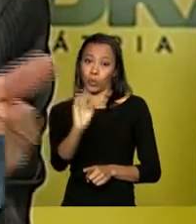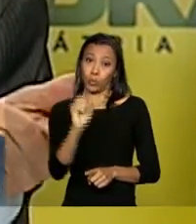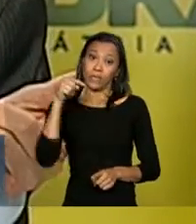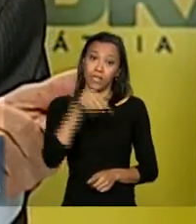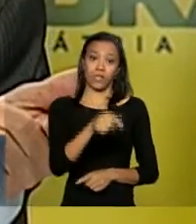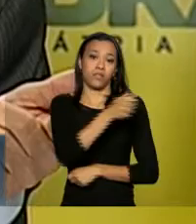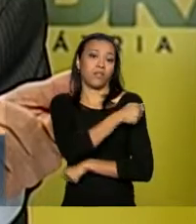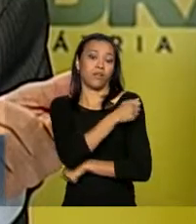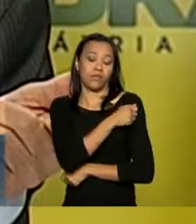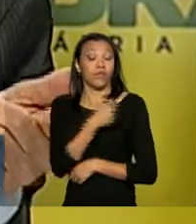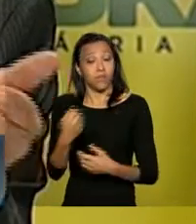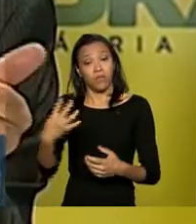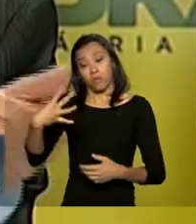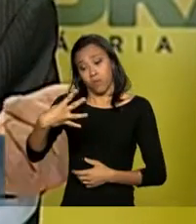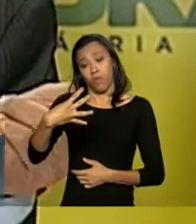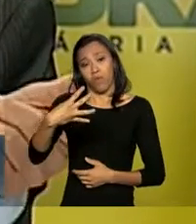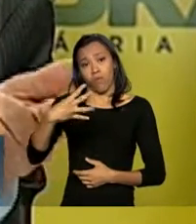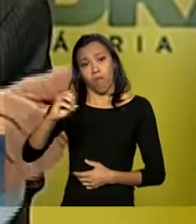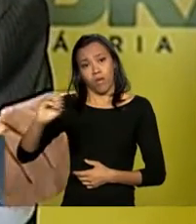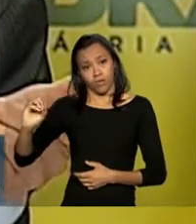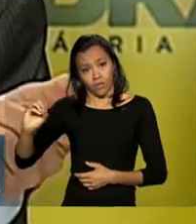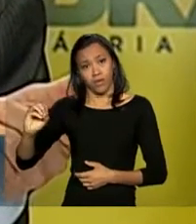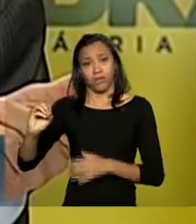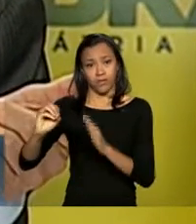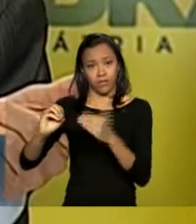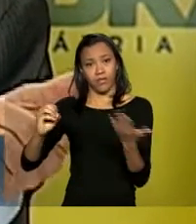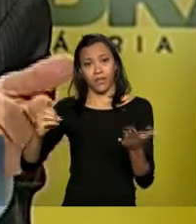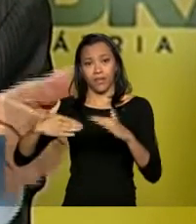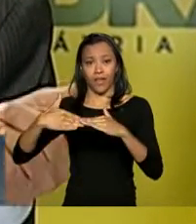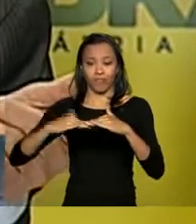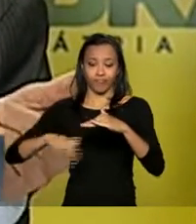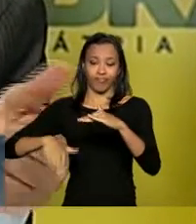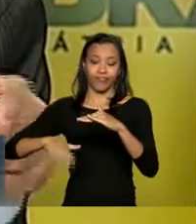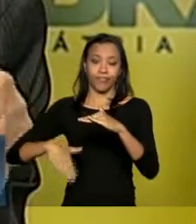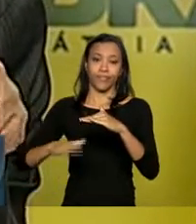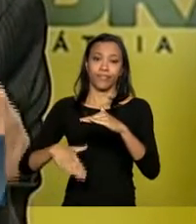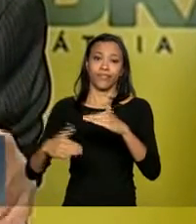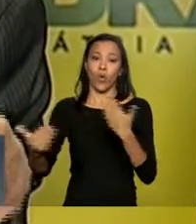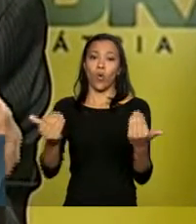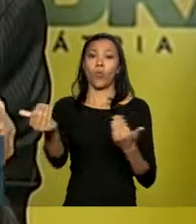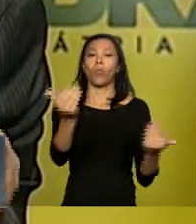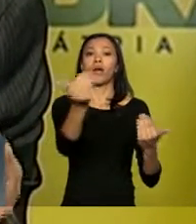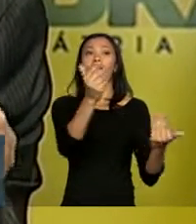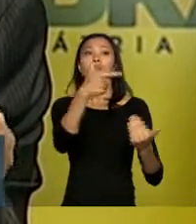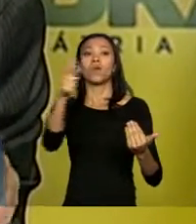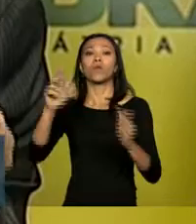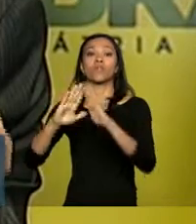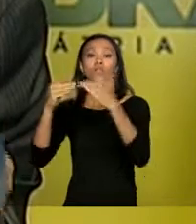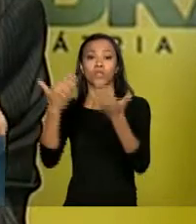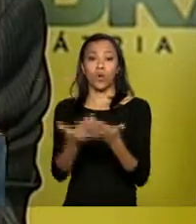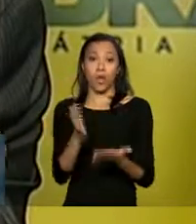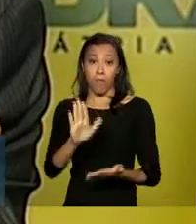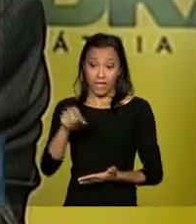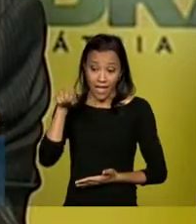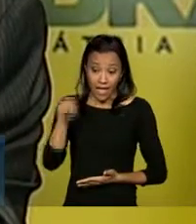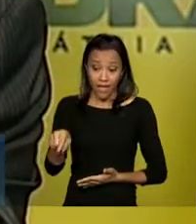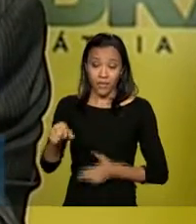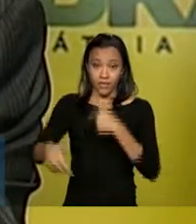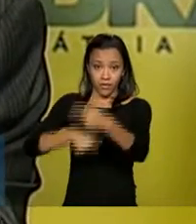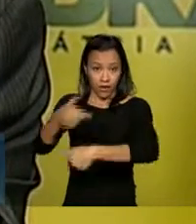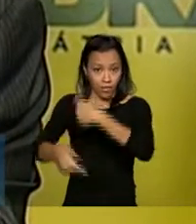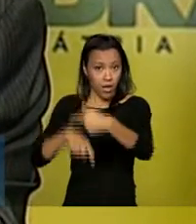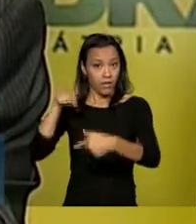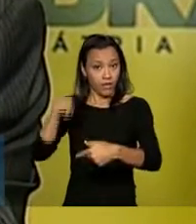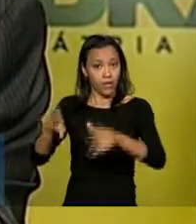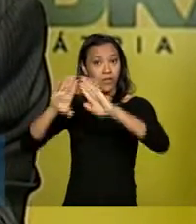com 400, ele vai estar aquém de muitos outros, de outras escolas. Mas o trabalho dessa escola terá sido